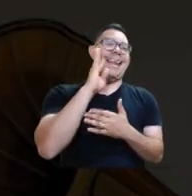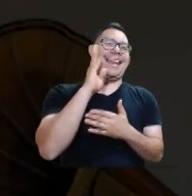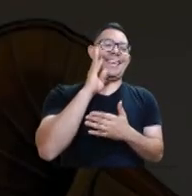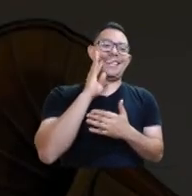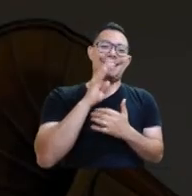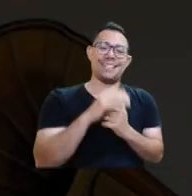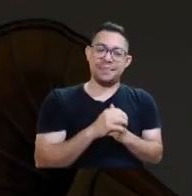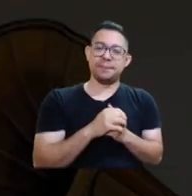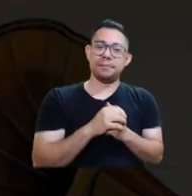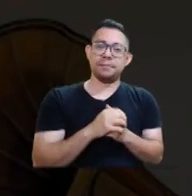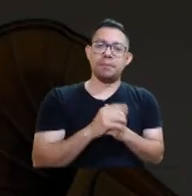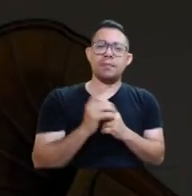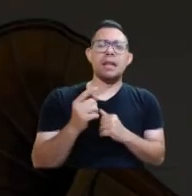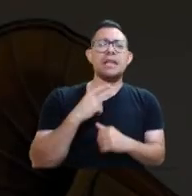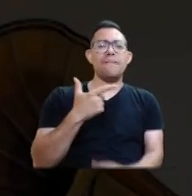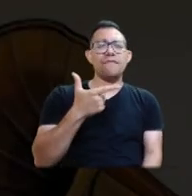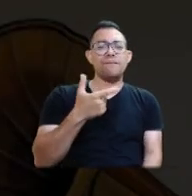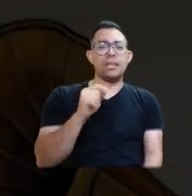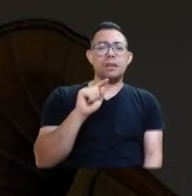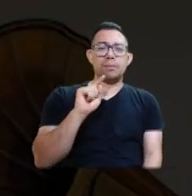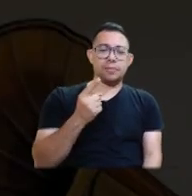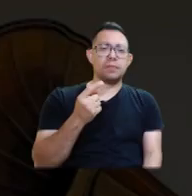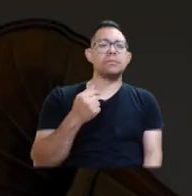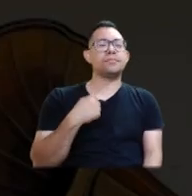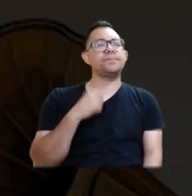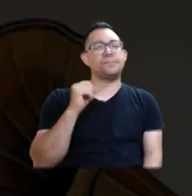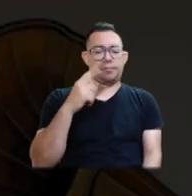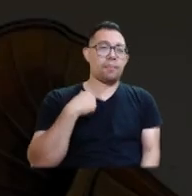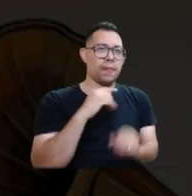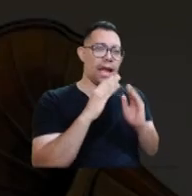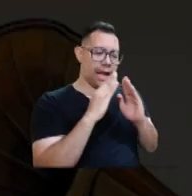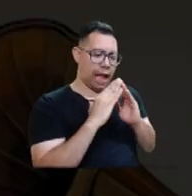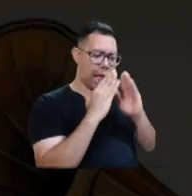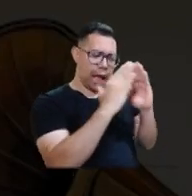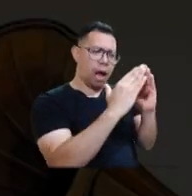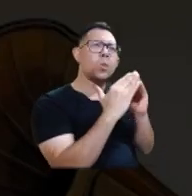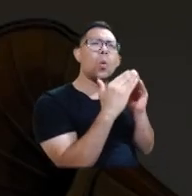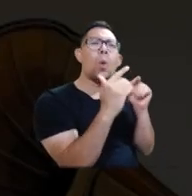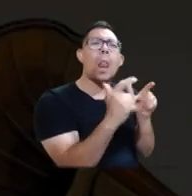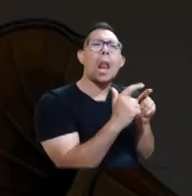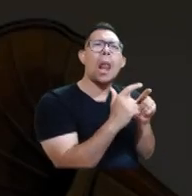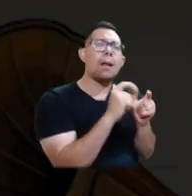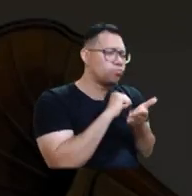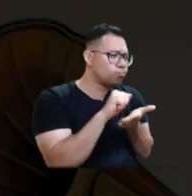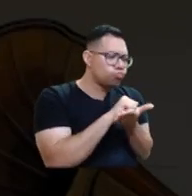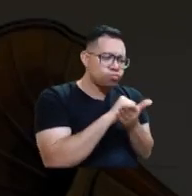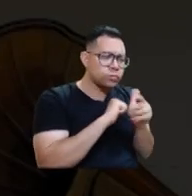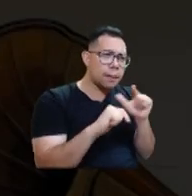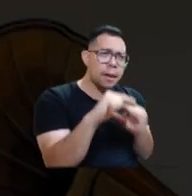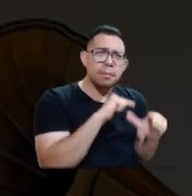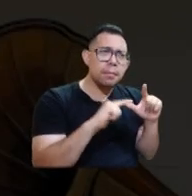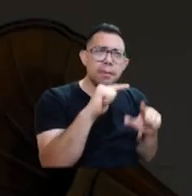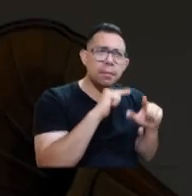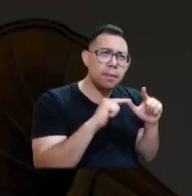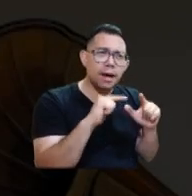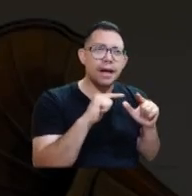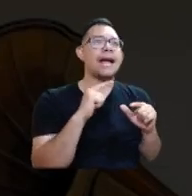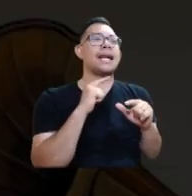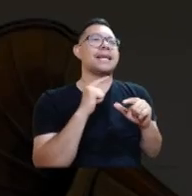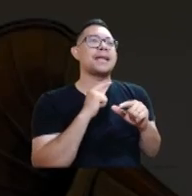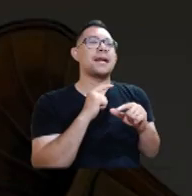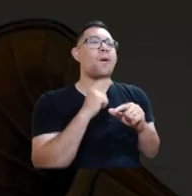Olhar para aquelas quantas que tem lá? 20 mil? Eu limpei essa linha, pus uma mesinha, pus um vidro,